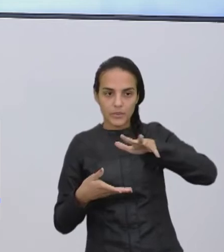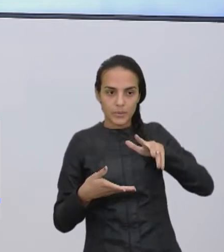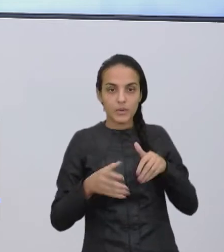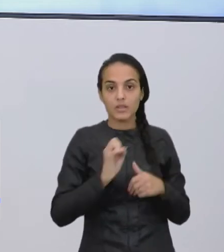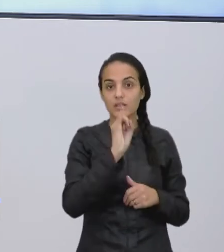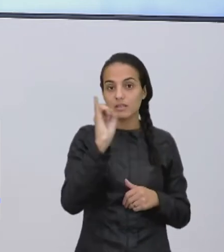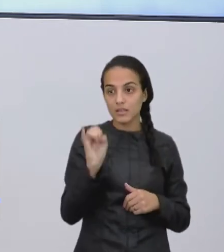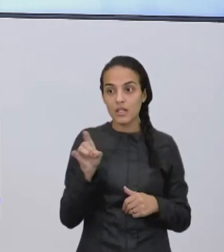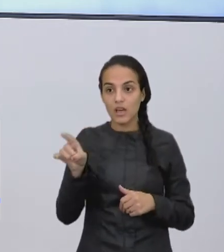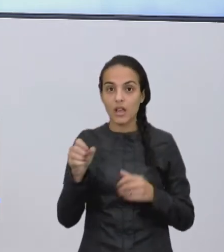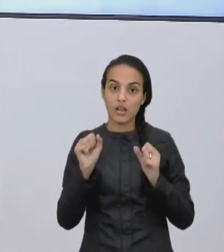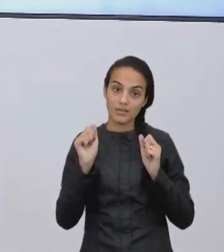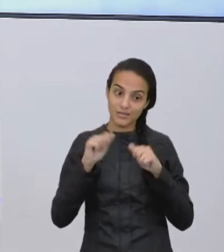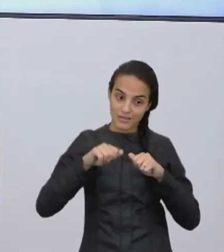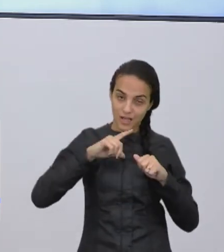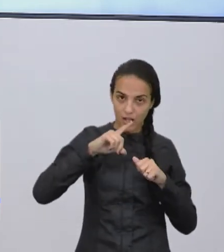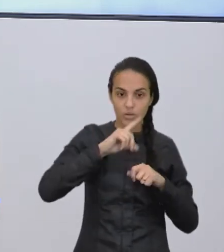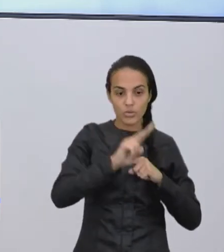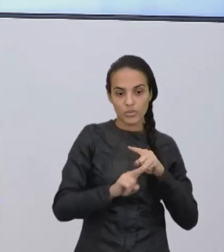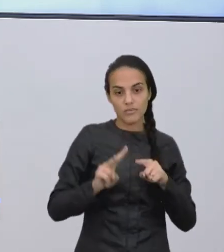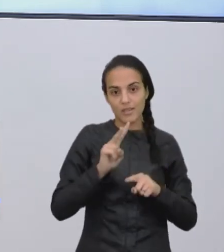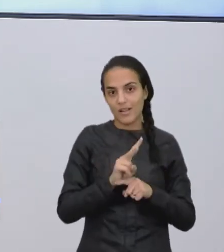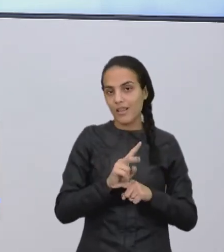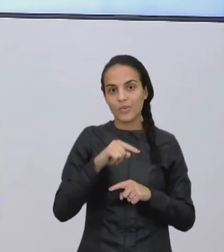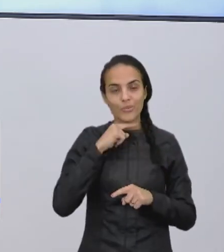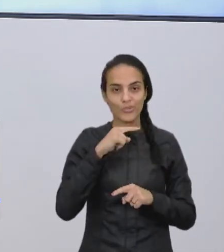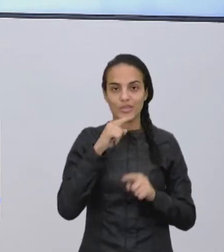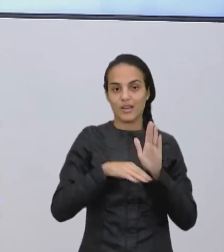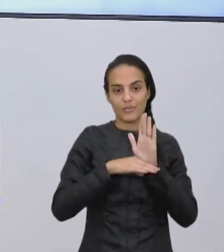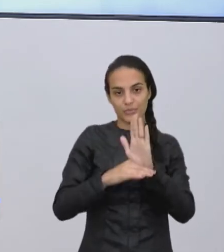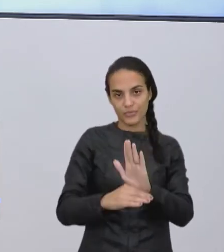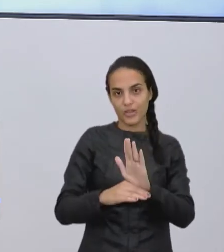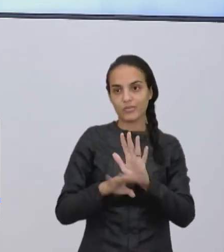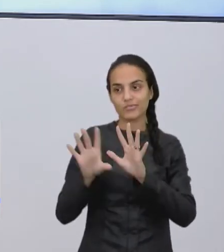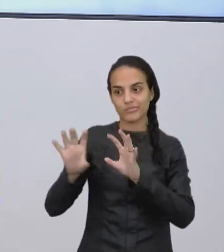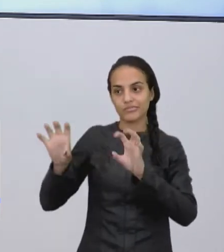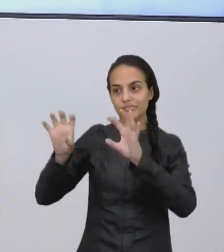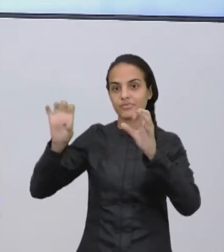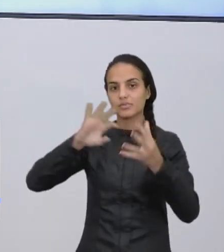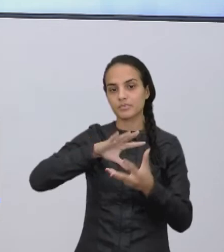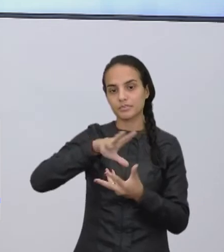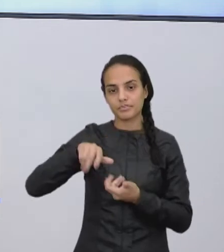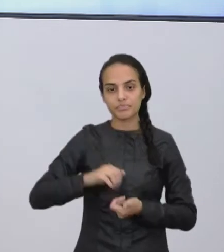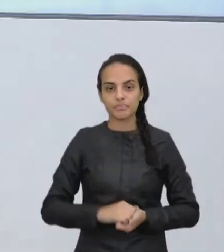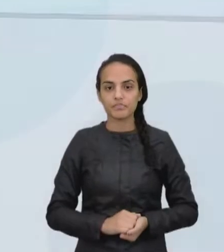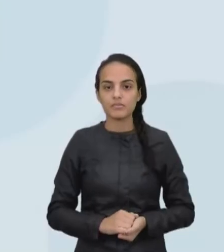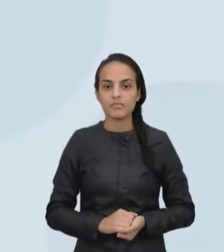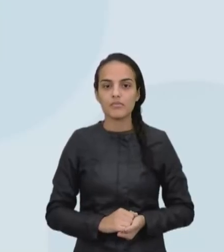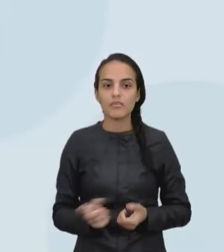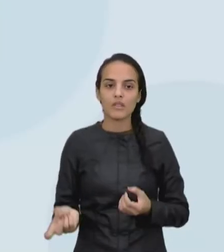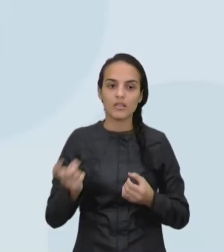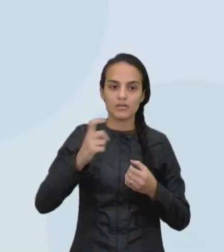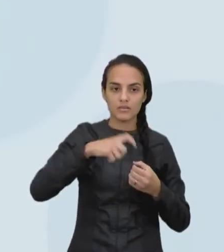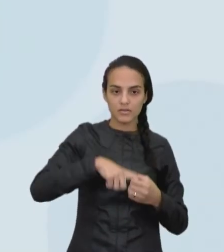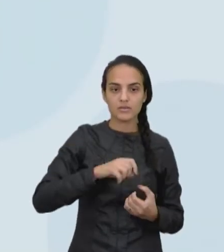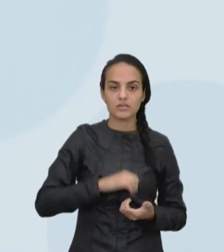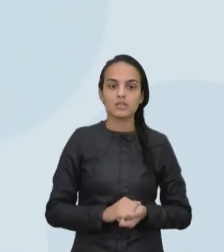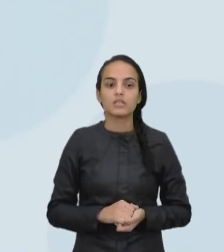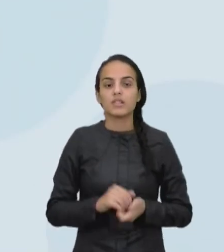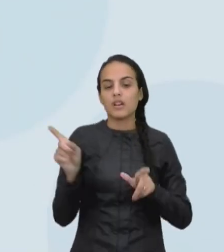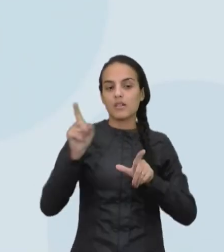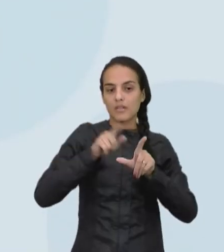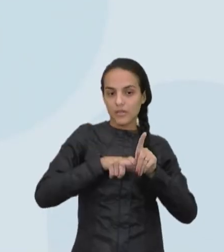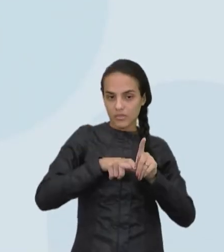tipo sustentável, então ela não contribui aí com o aquecimento global, tá bom? Voltando aqui, ó. Por ser uma fonte